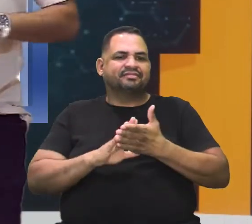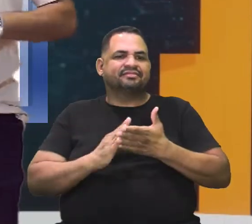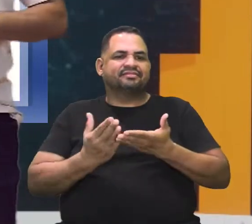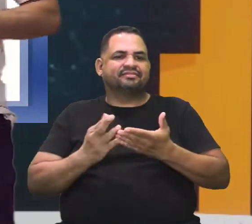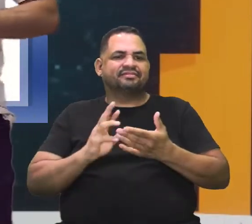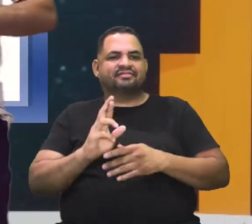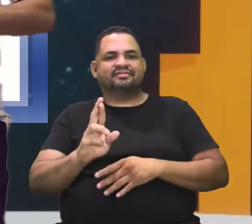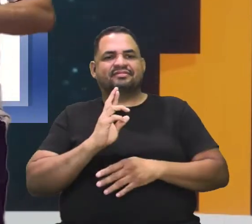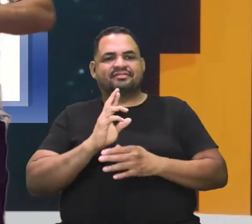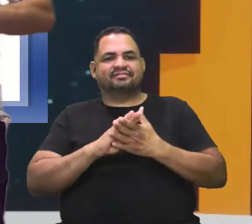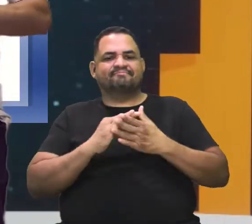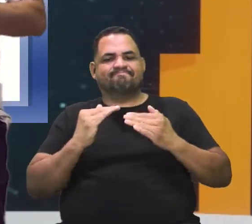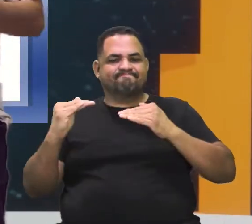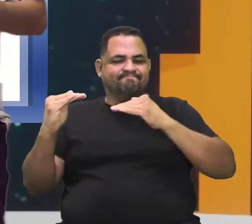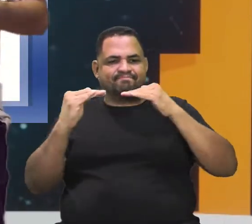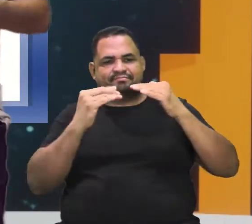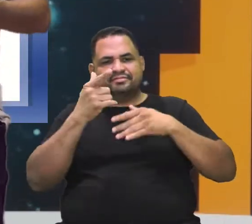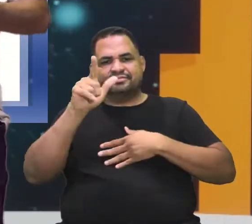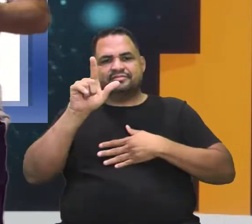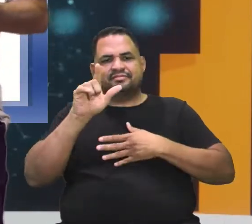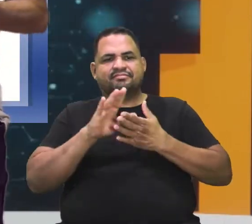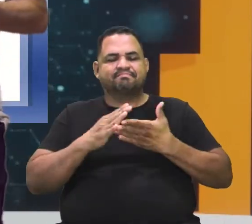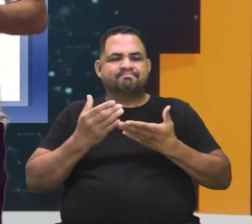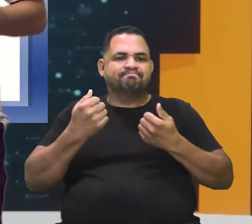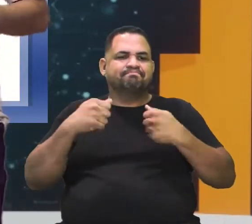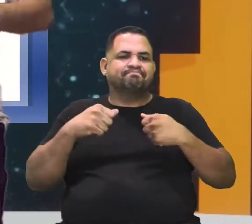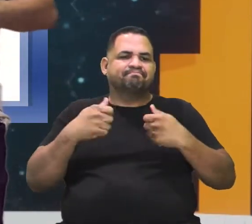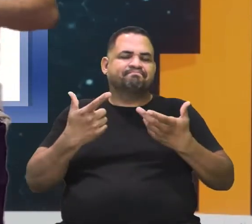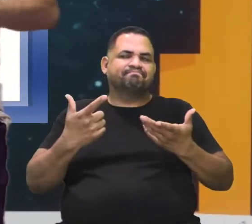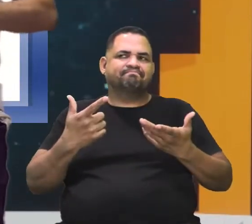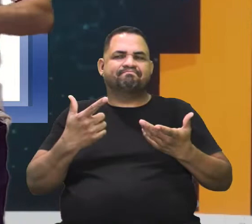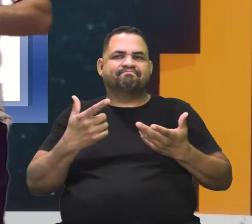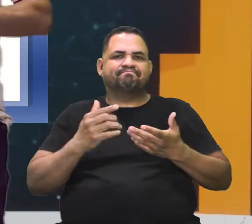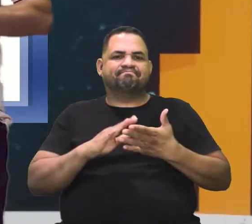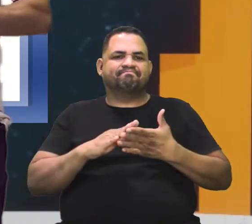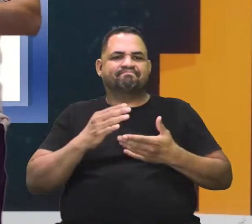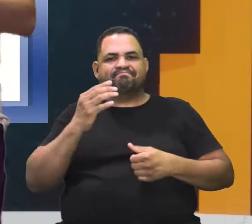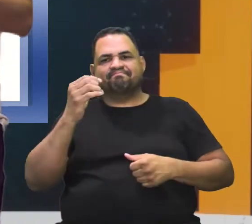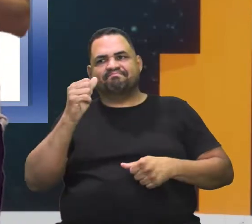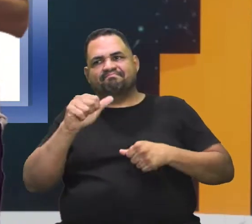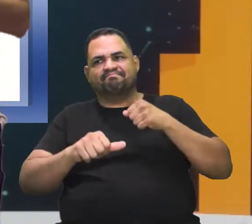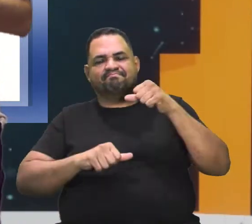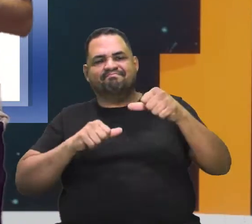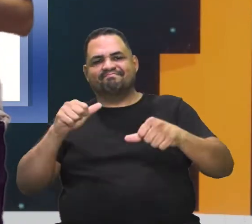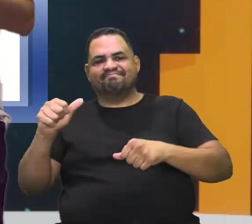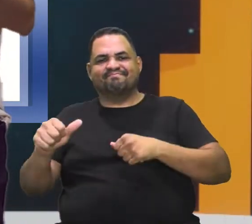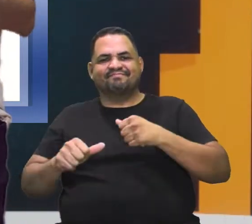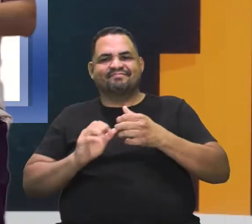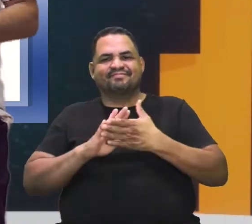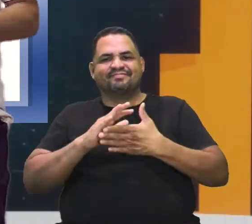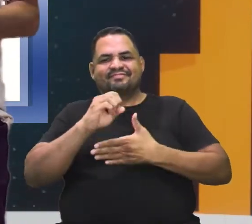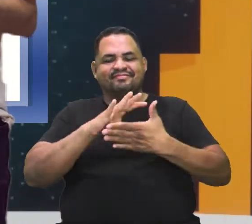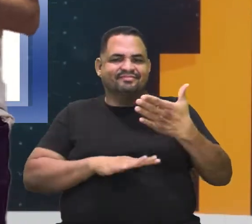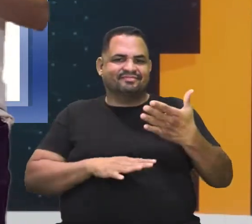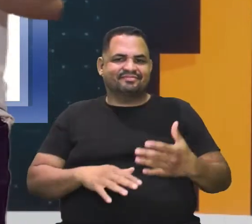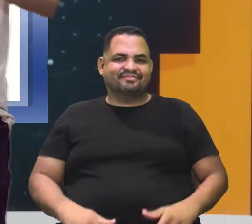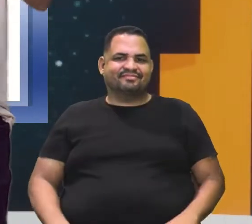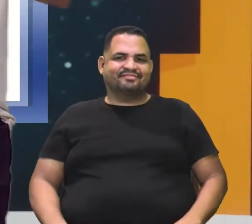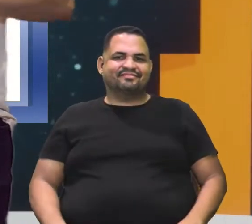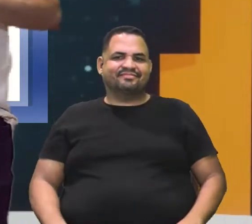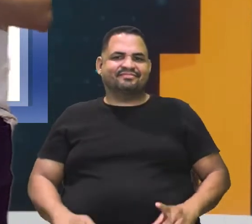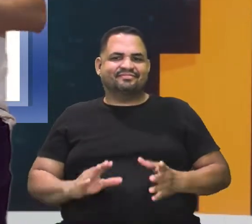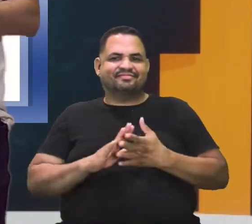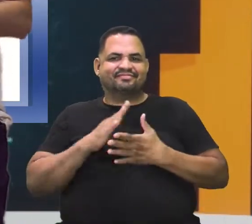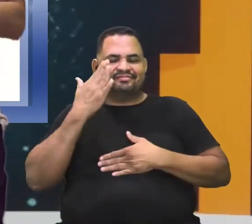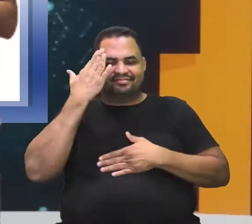estão as respostas alinhadas, outras talvez pode ser que alternem aí as alternativas, O né?